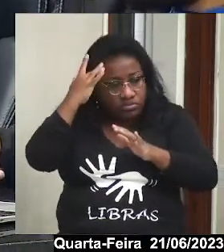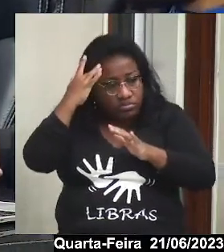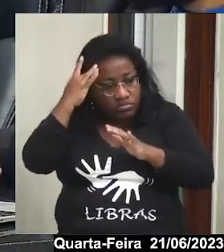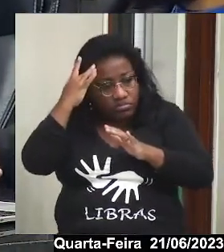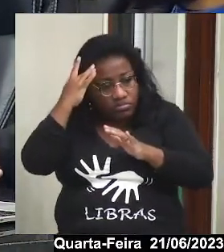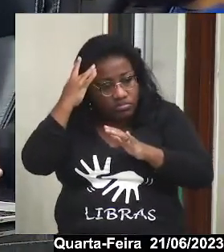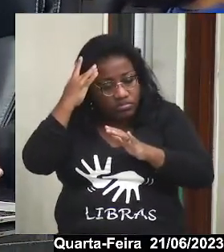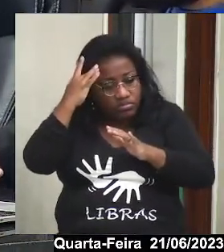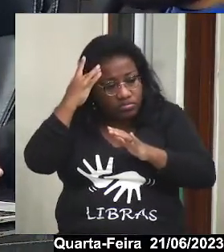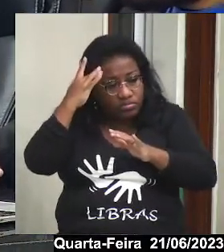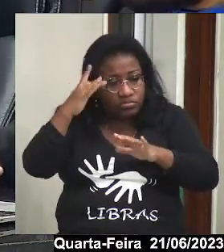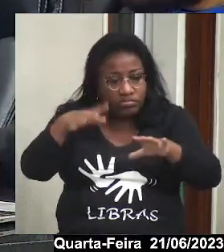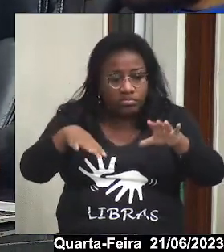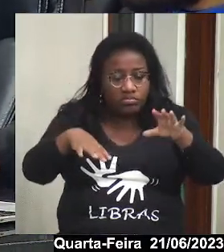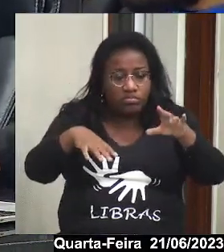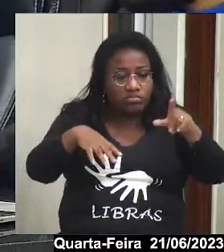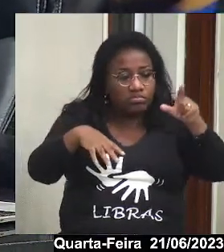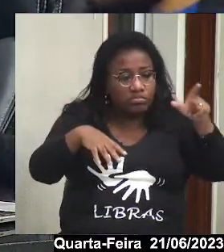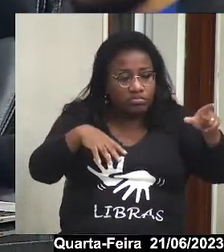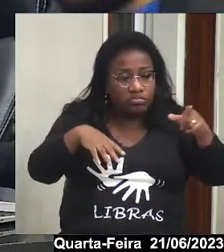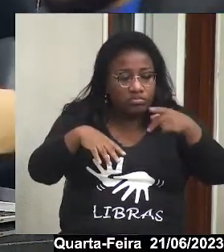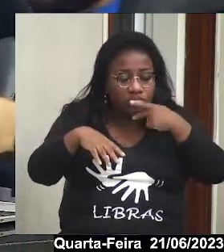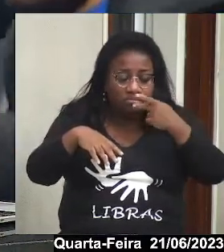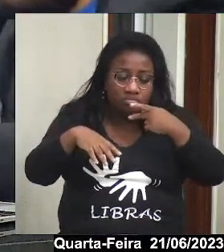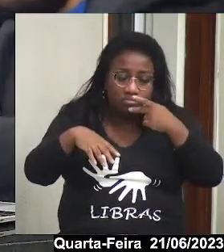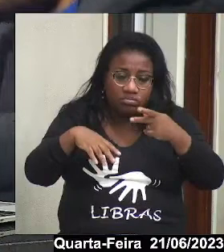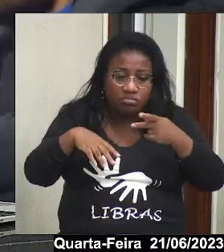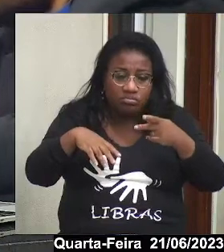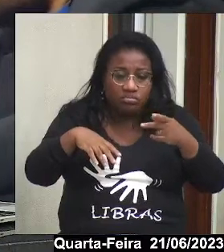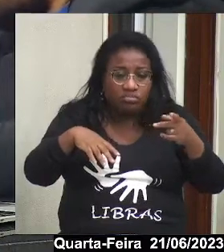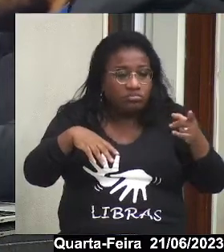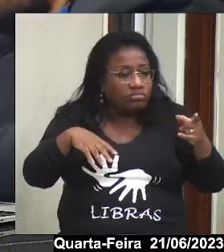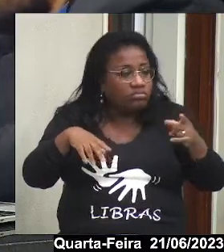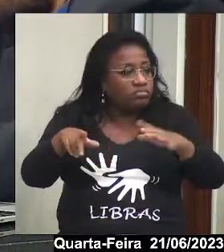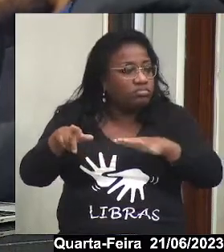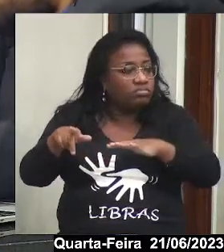você só escuta um lado da verdade.